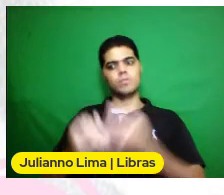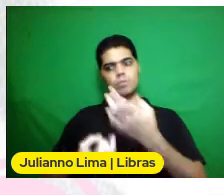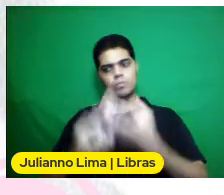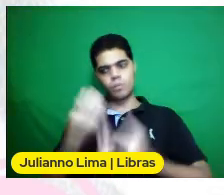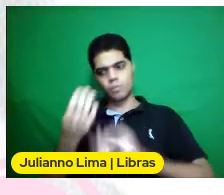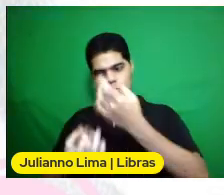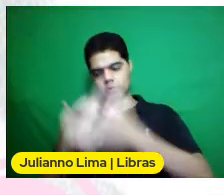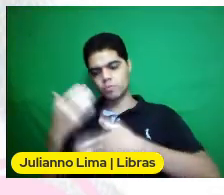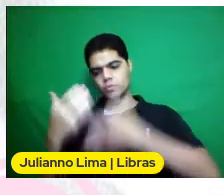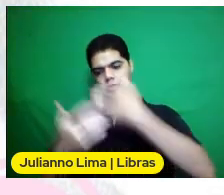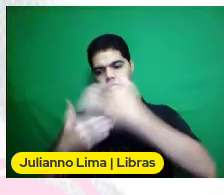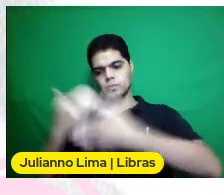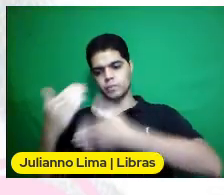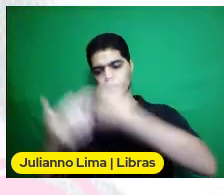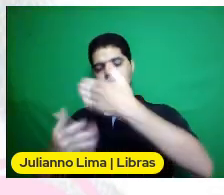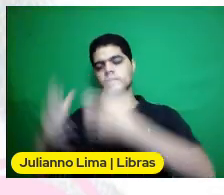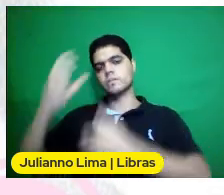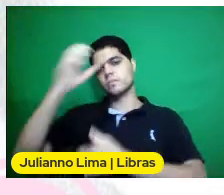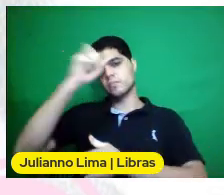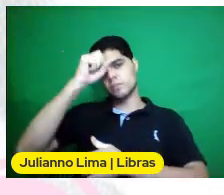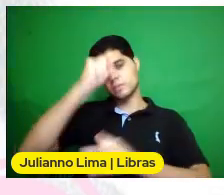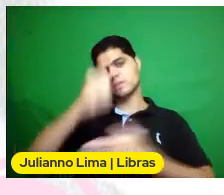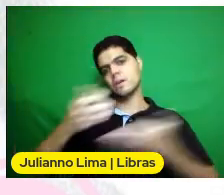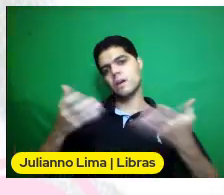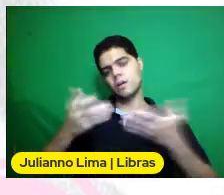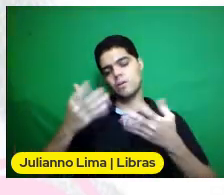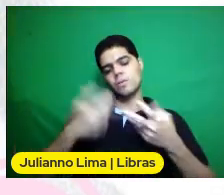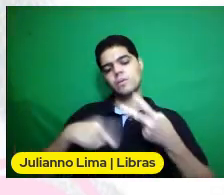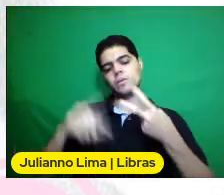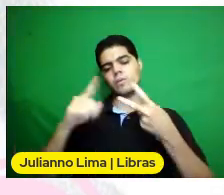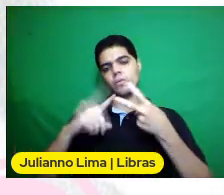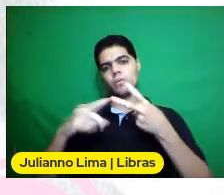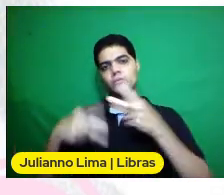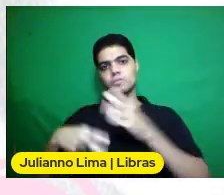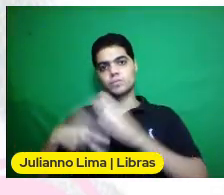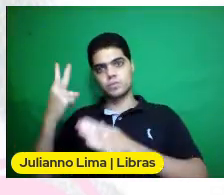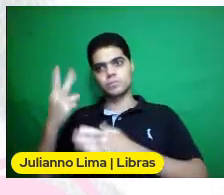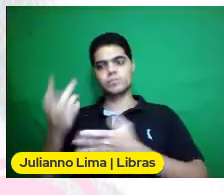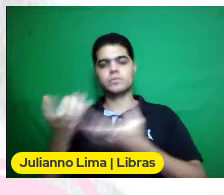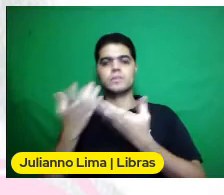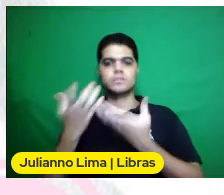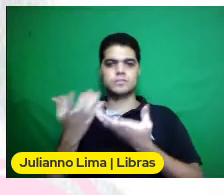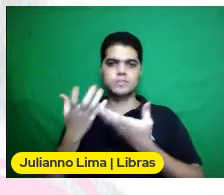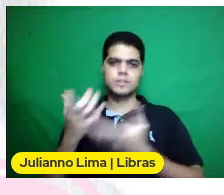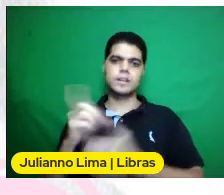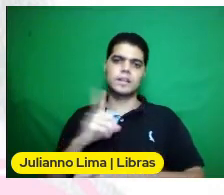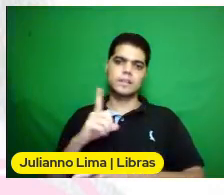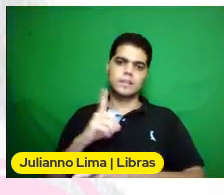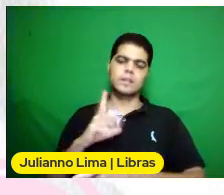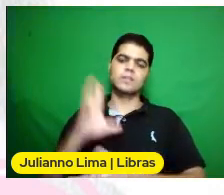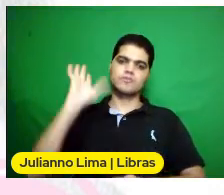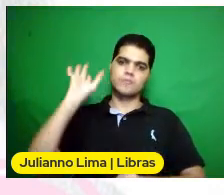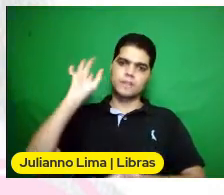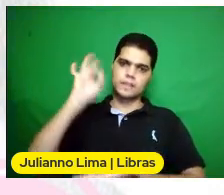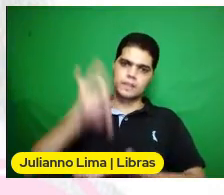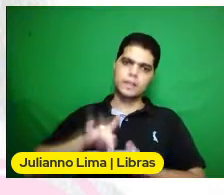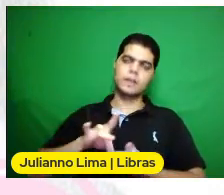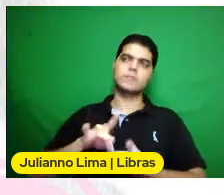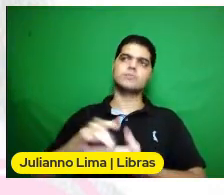processo. E agora, com o segundo, a gente quer realmente, como é que eu posso